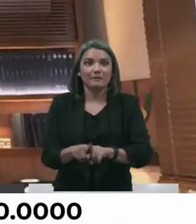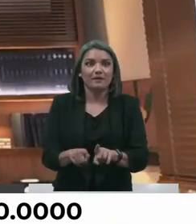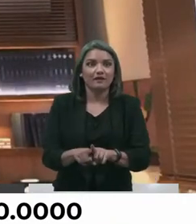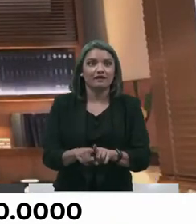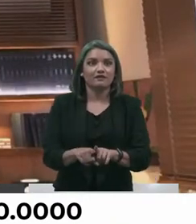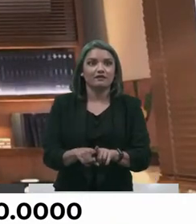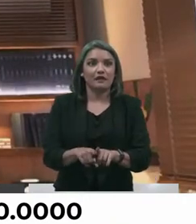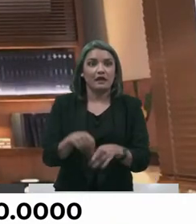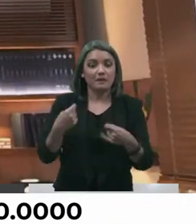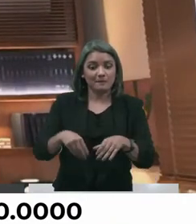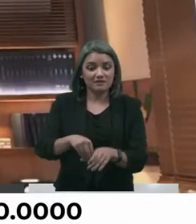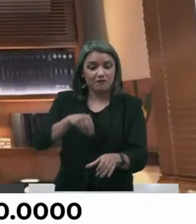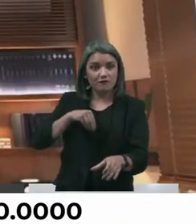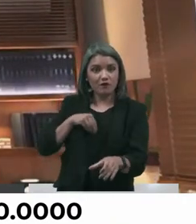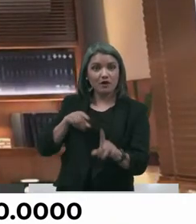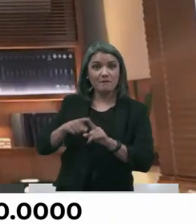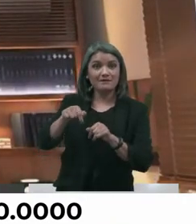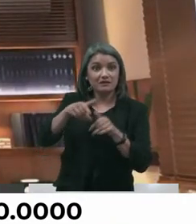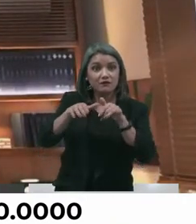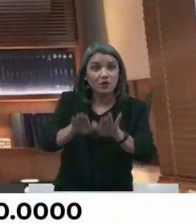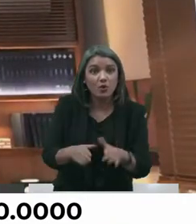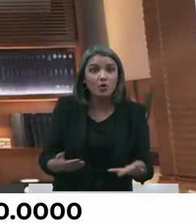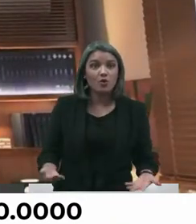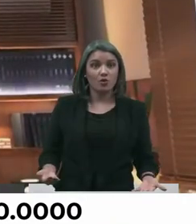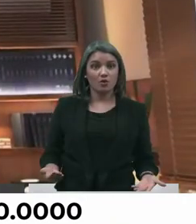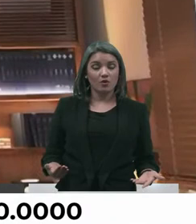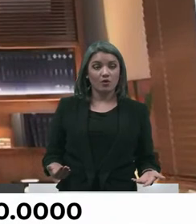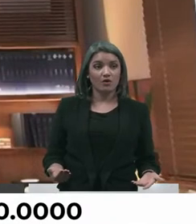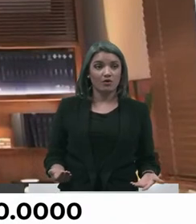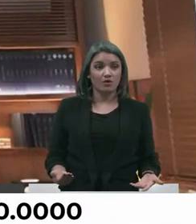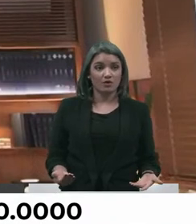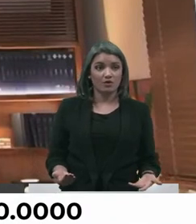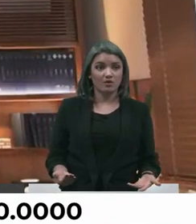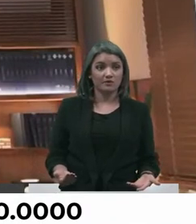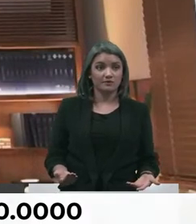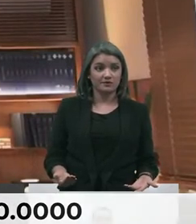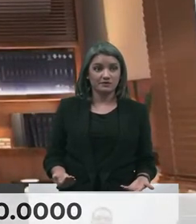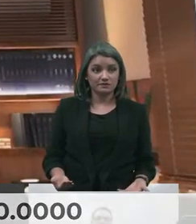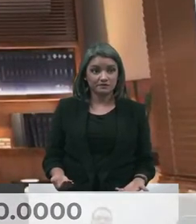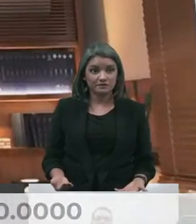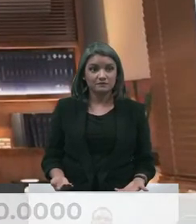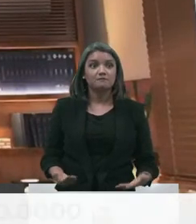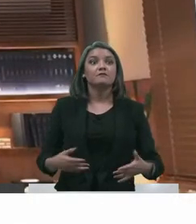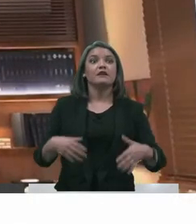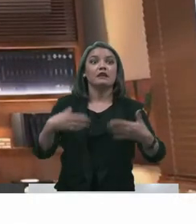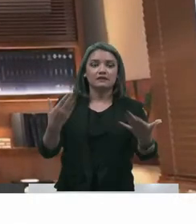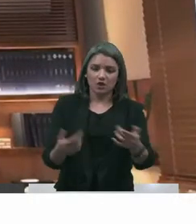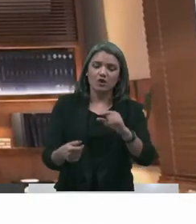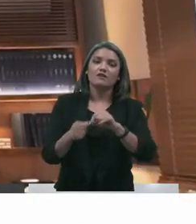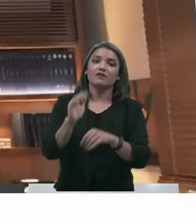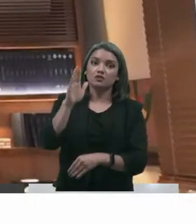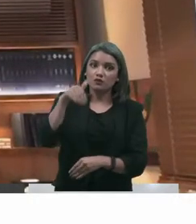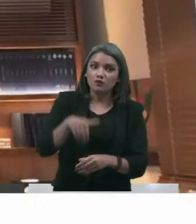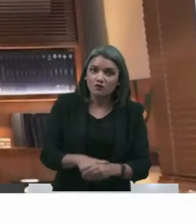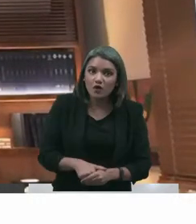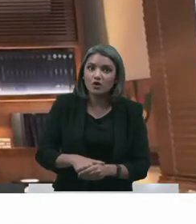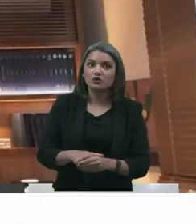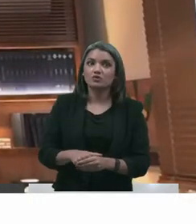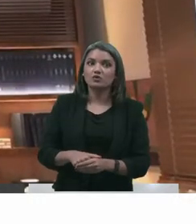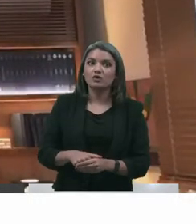O desembargador relator do PAD, Najib Slaib Filho, ele apresenta um voto para